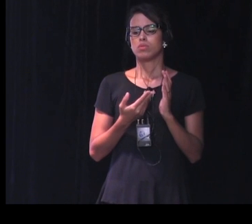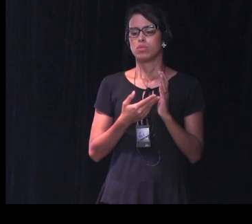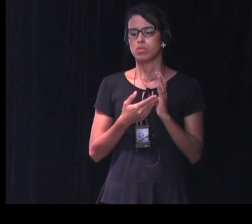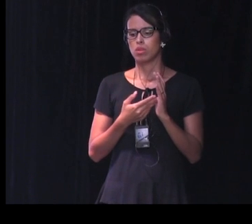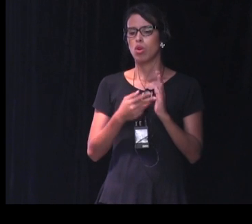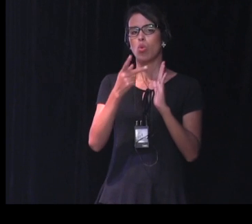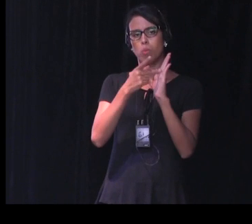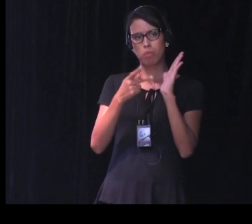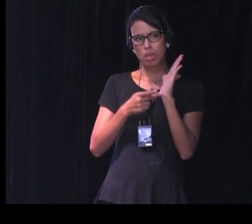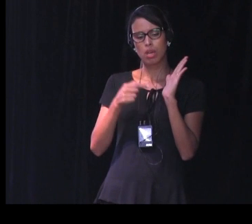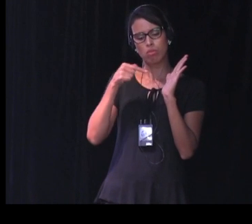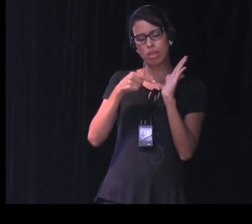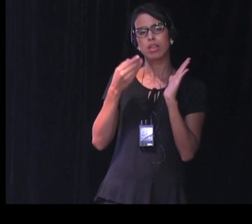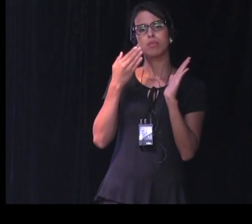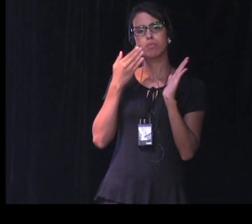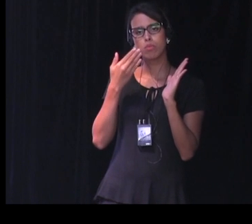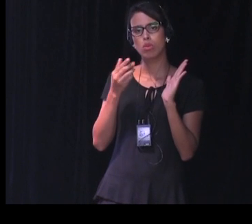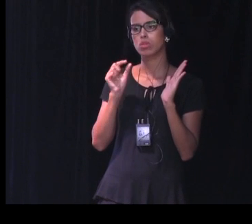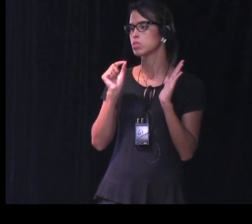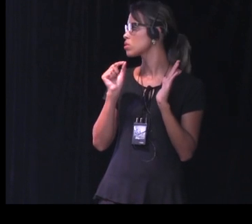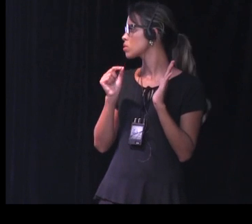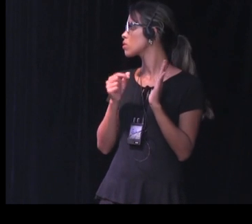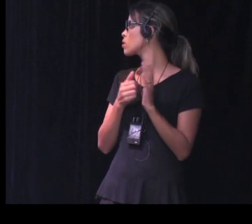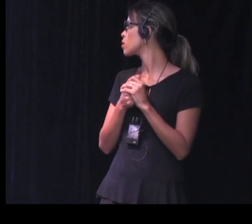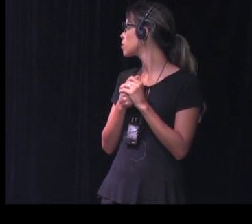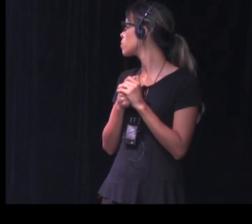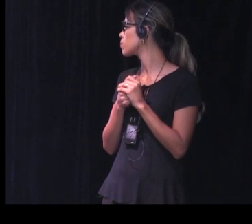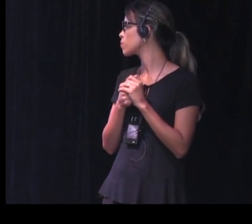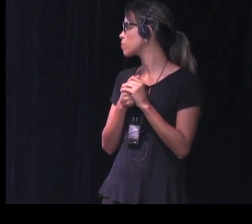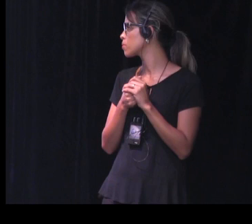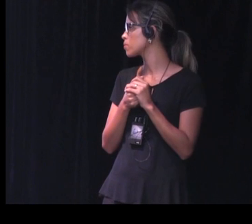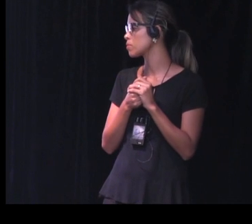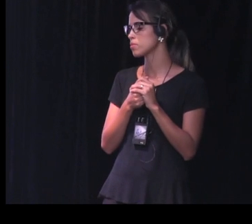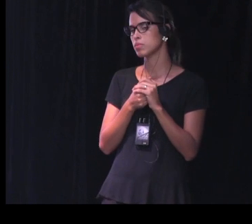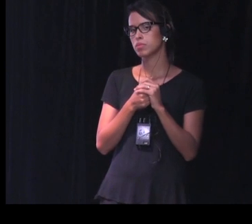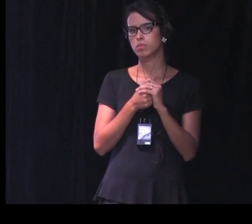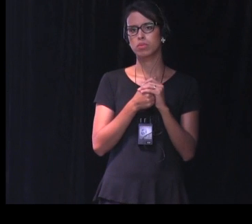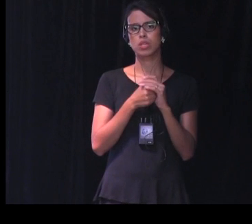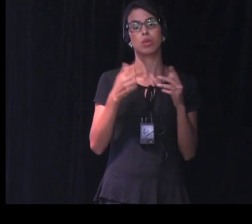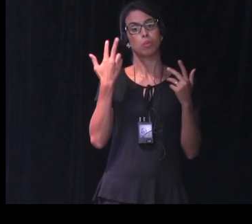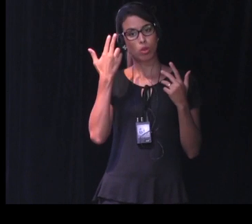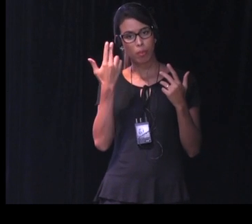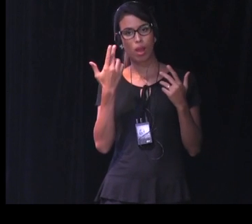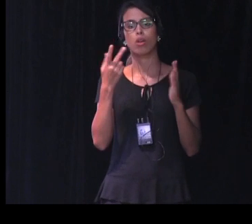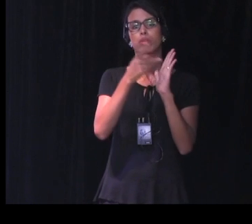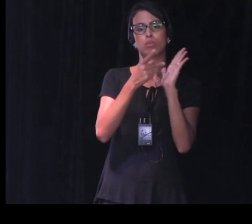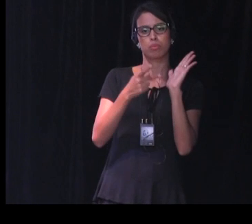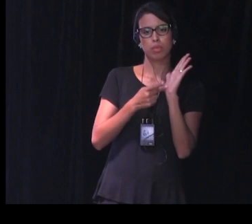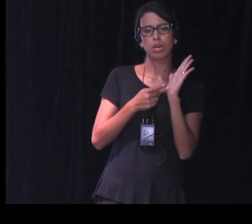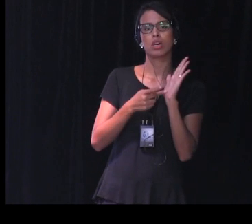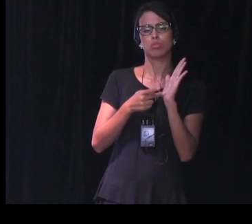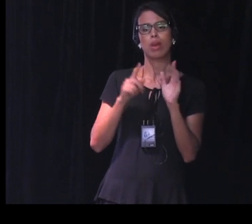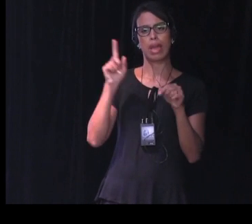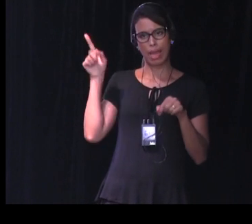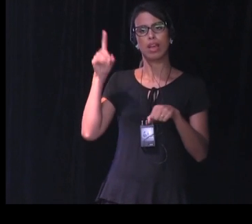O plano da Quinta Normal, de Cláudio Gai, o plano do que chegou a ser a Quinta